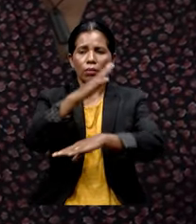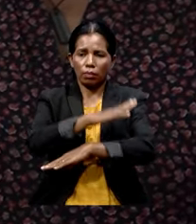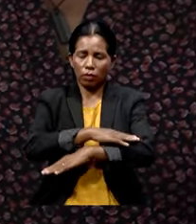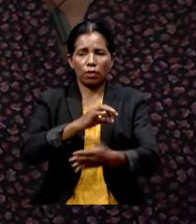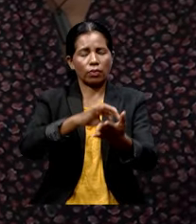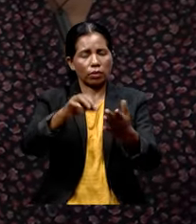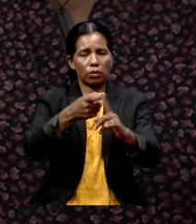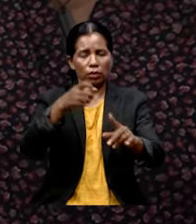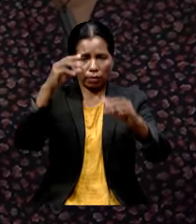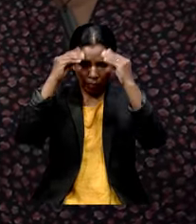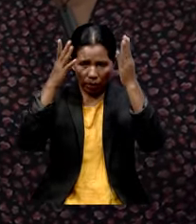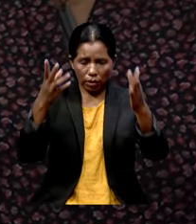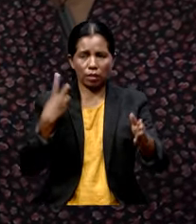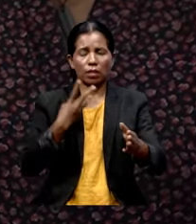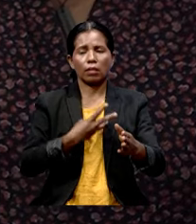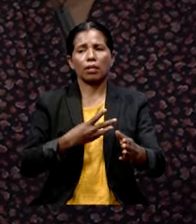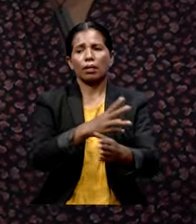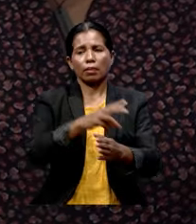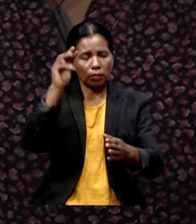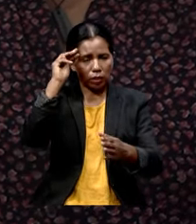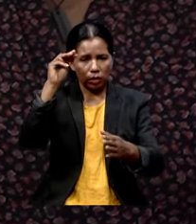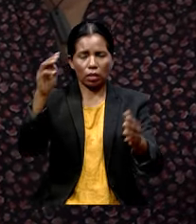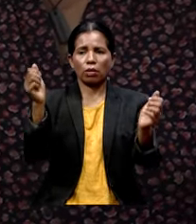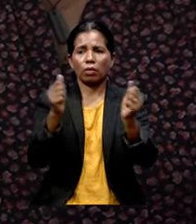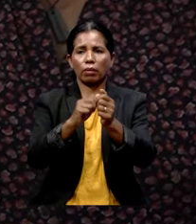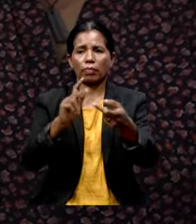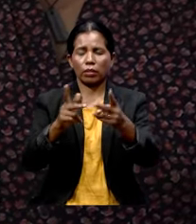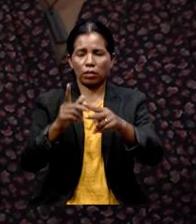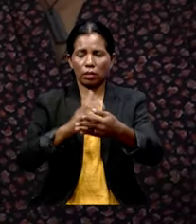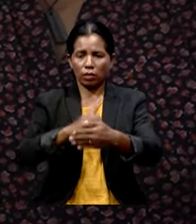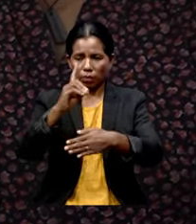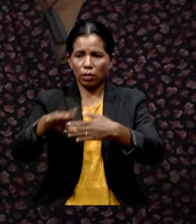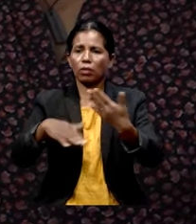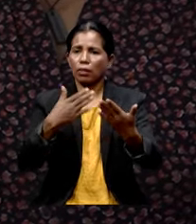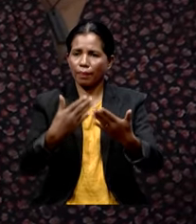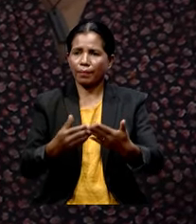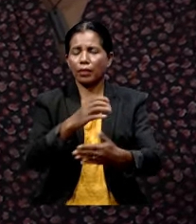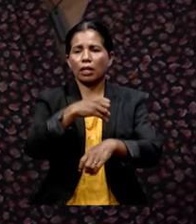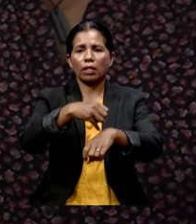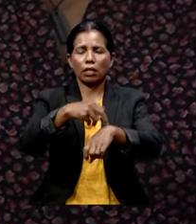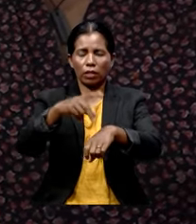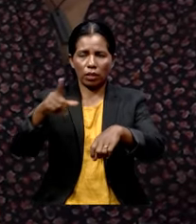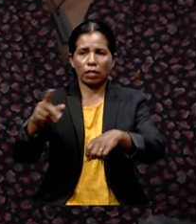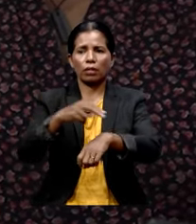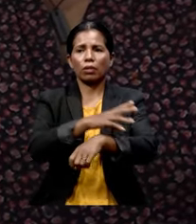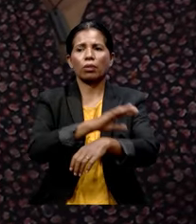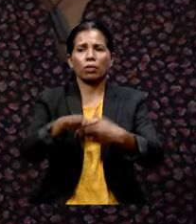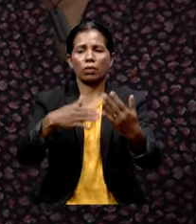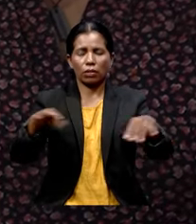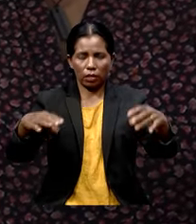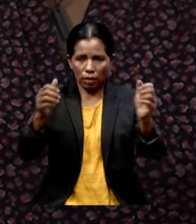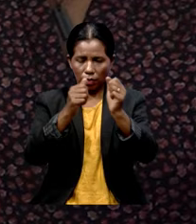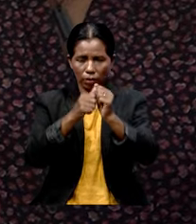dos professores, batbara como está ministério o parceiro de desenvolvimento se roto internacional, nacional, o todo serviço a